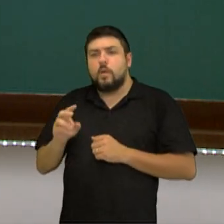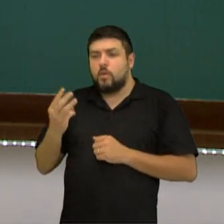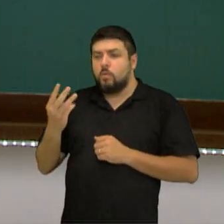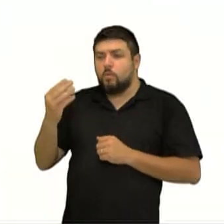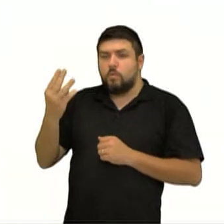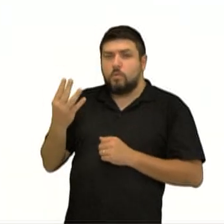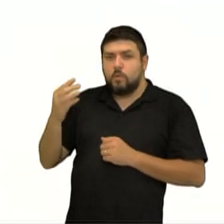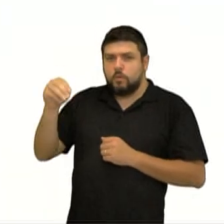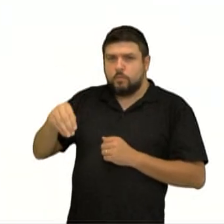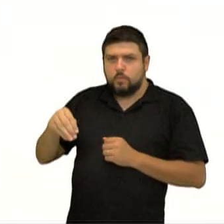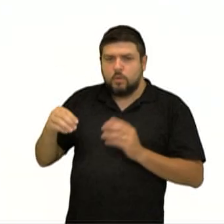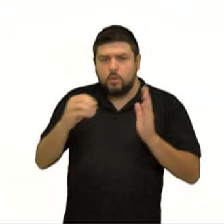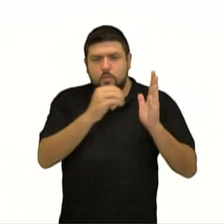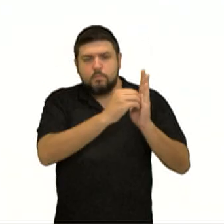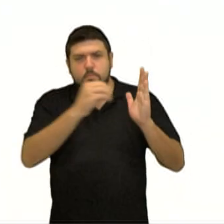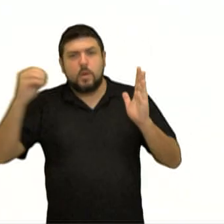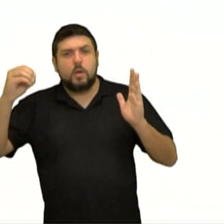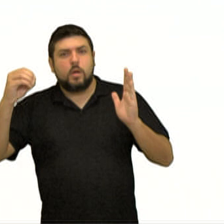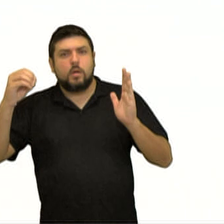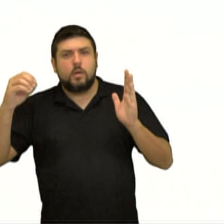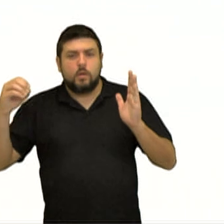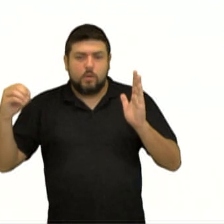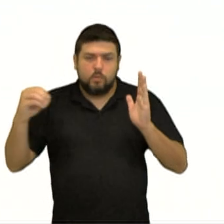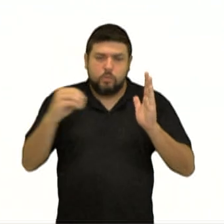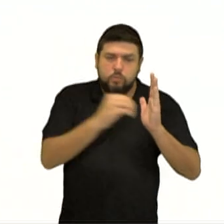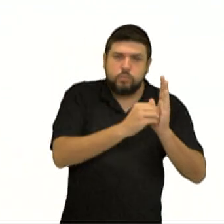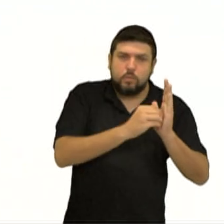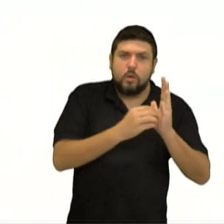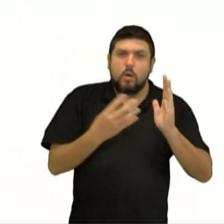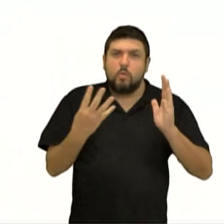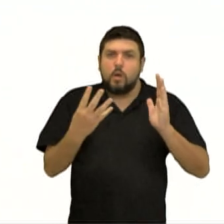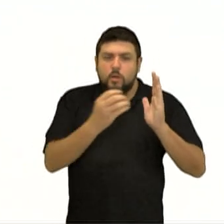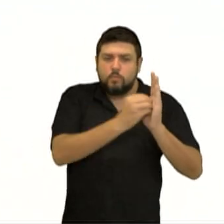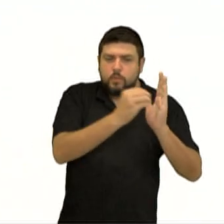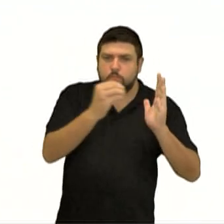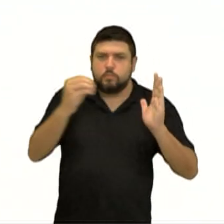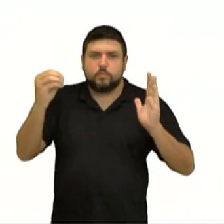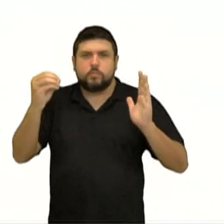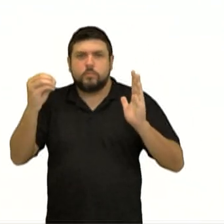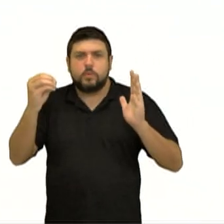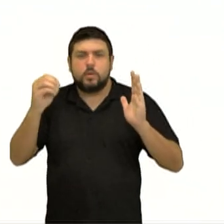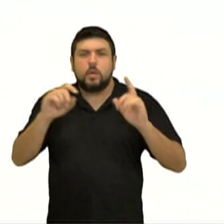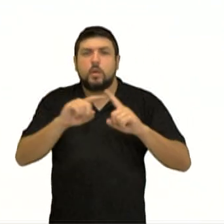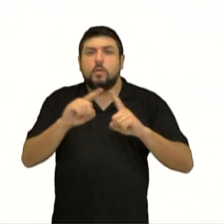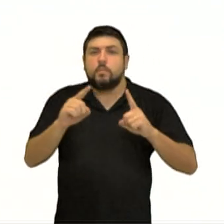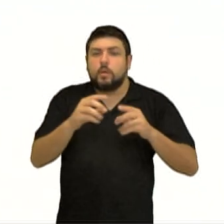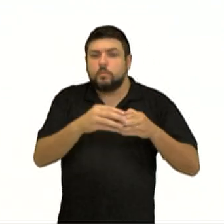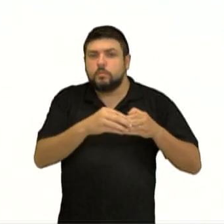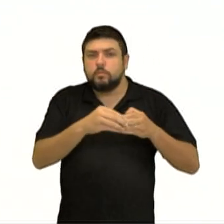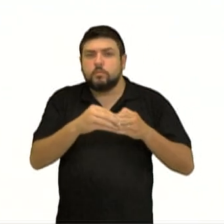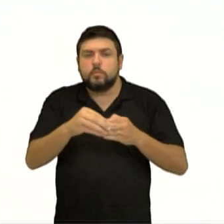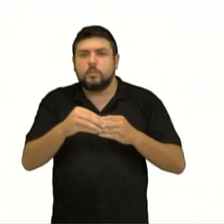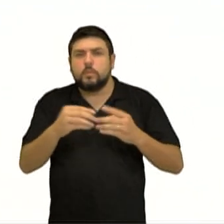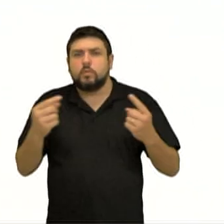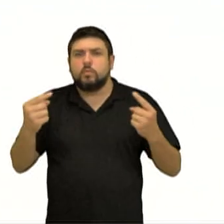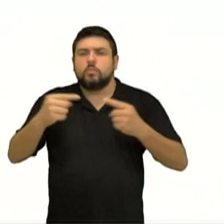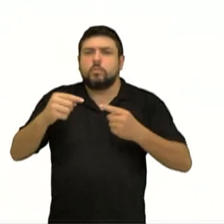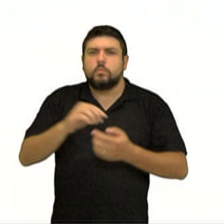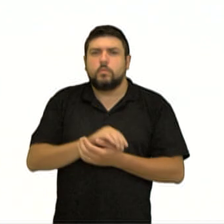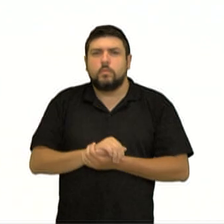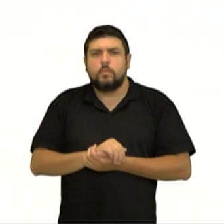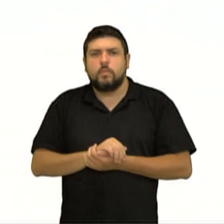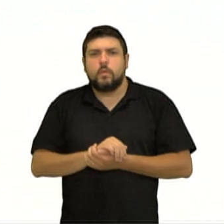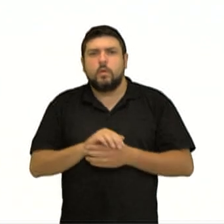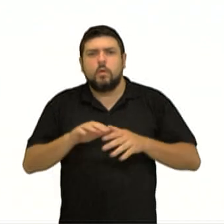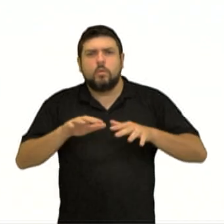velocidade de mesmo valor e direção, mas sentido oposto. Houve variação na quantidade de movimento